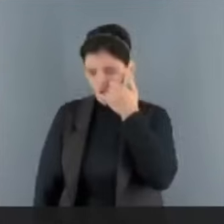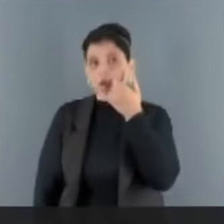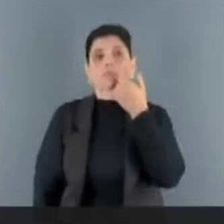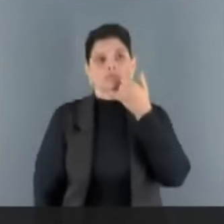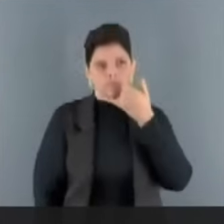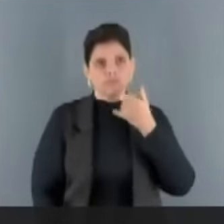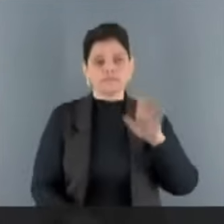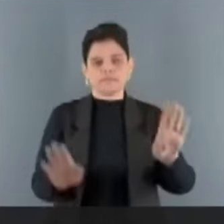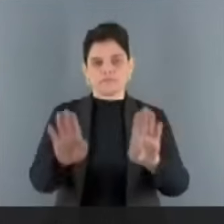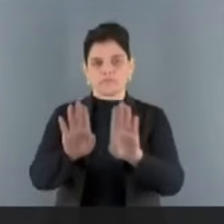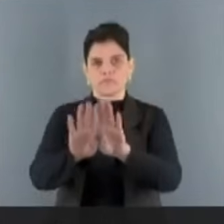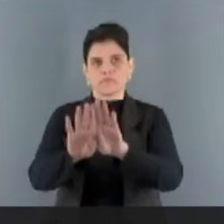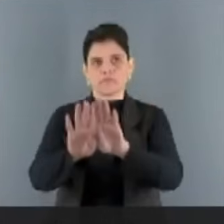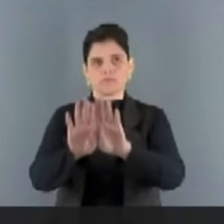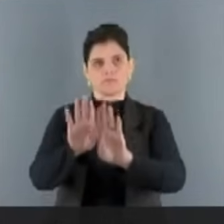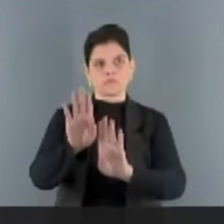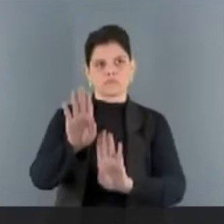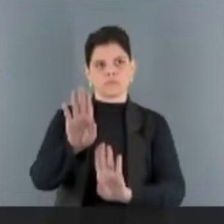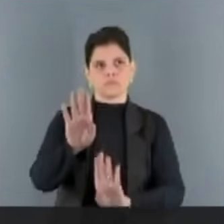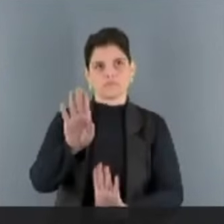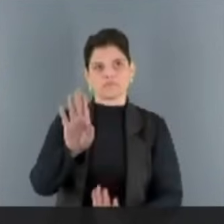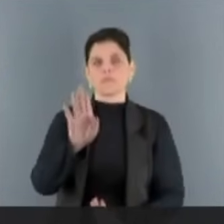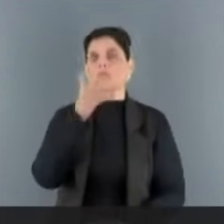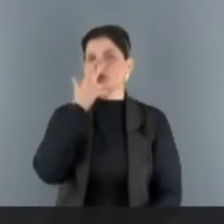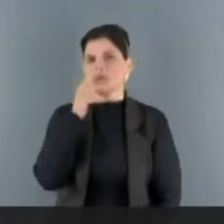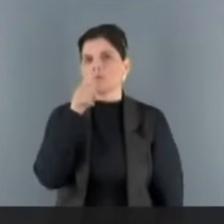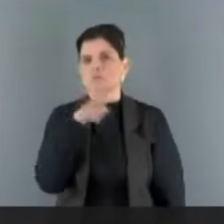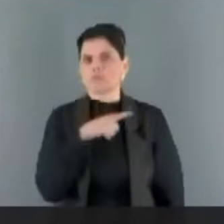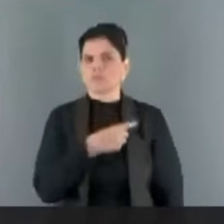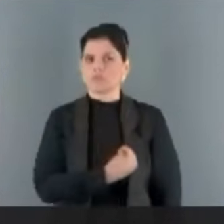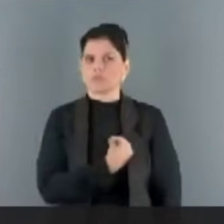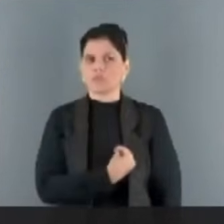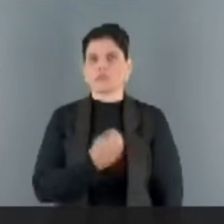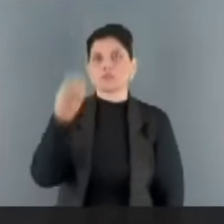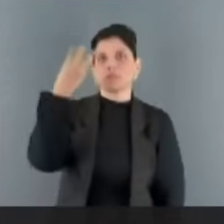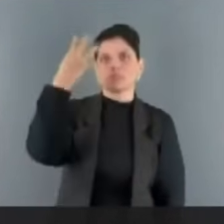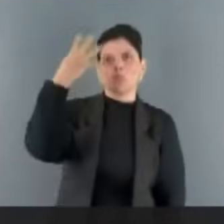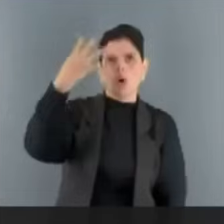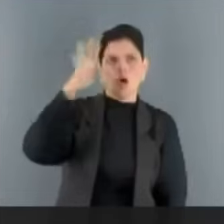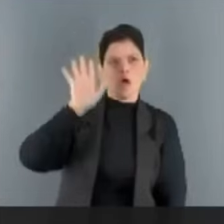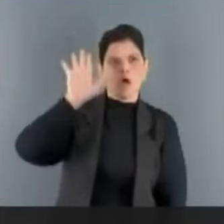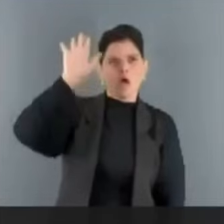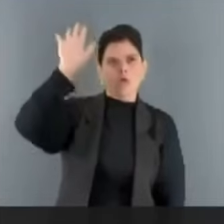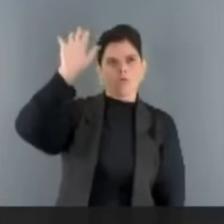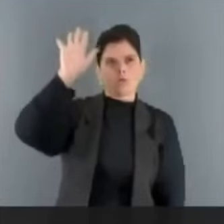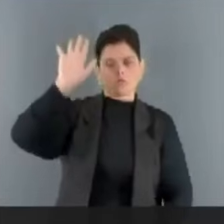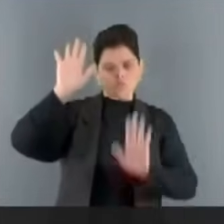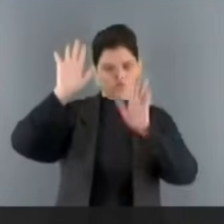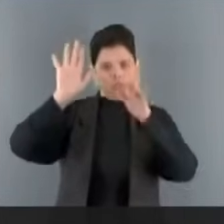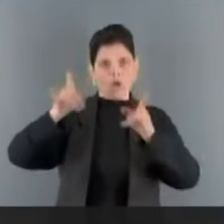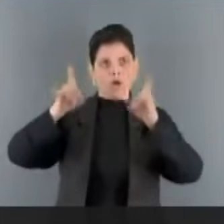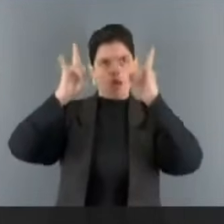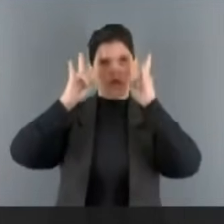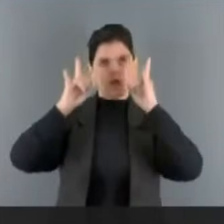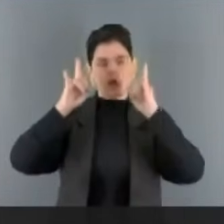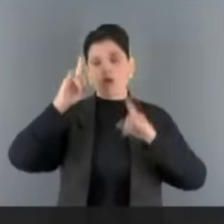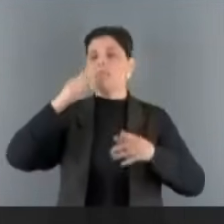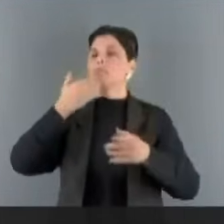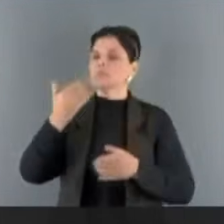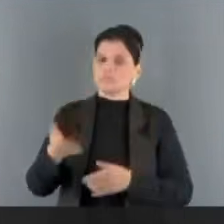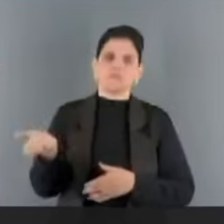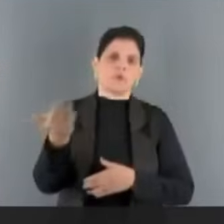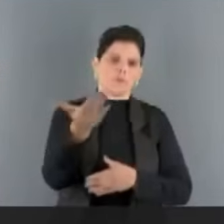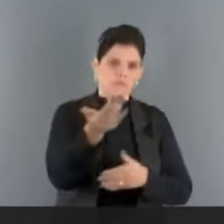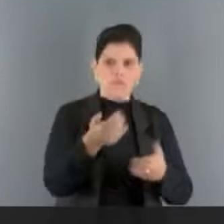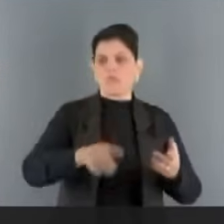vídeo, o senhor está, o que parece ali no terceiro ou no quarto andar, já fazendo menção, de fato, para as pessoas